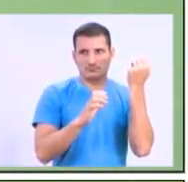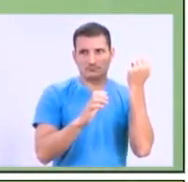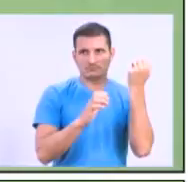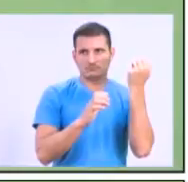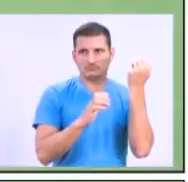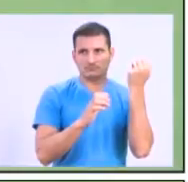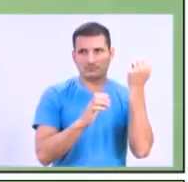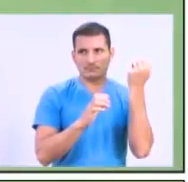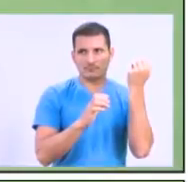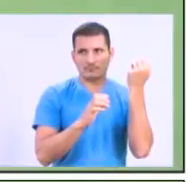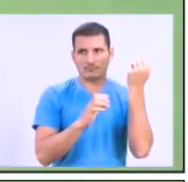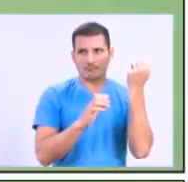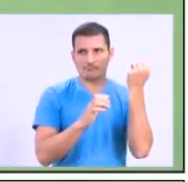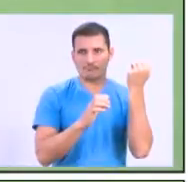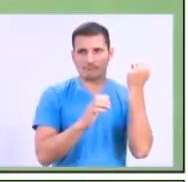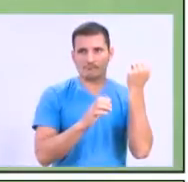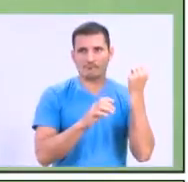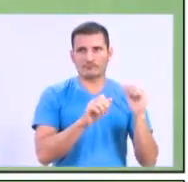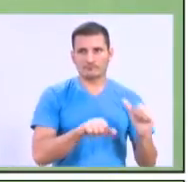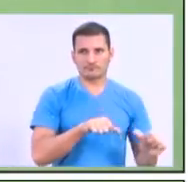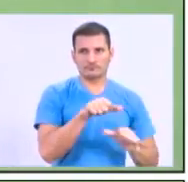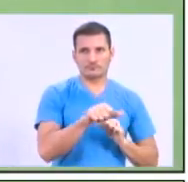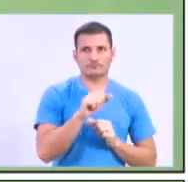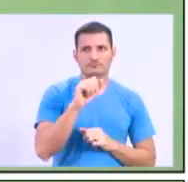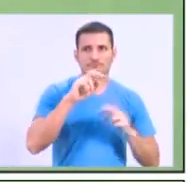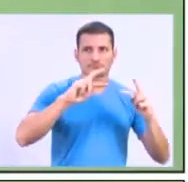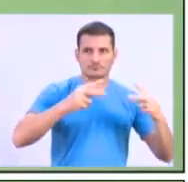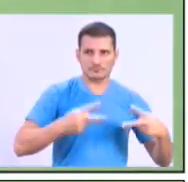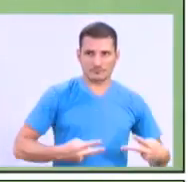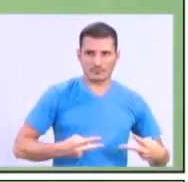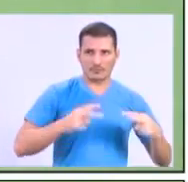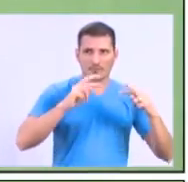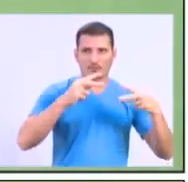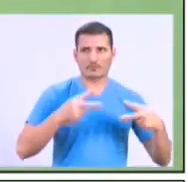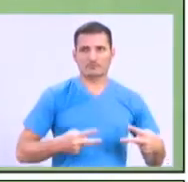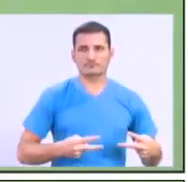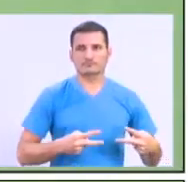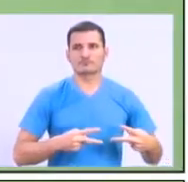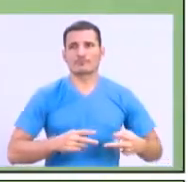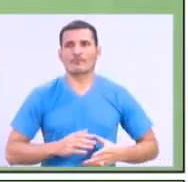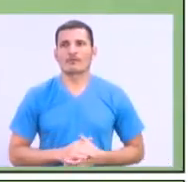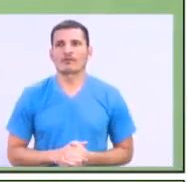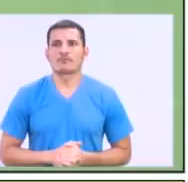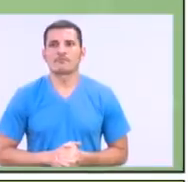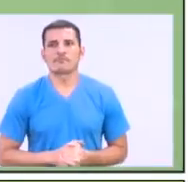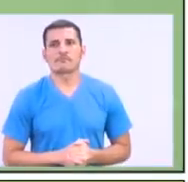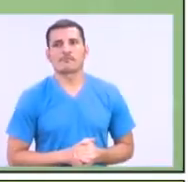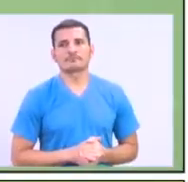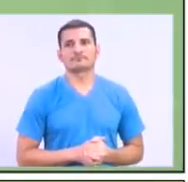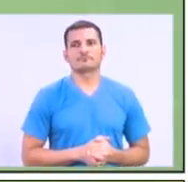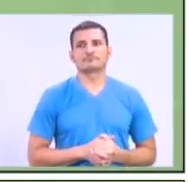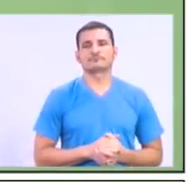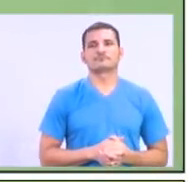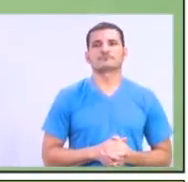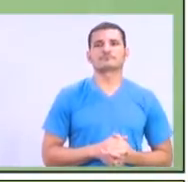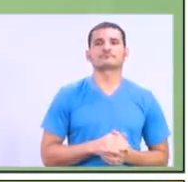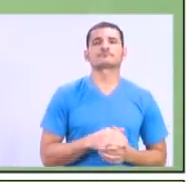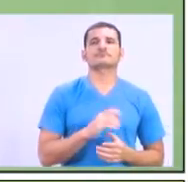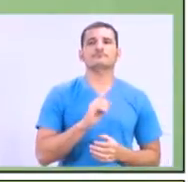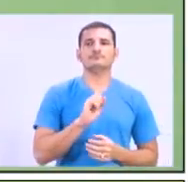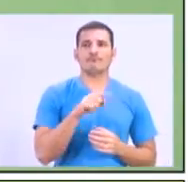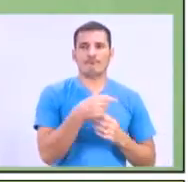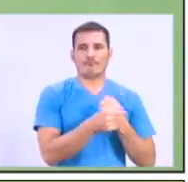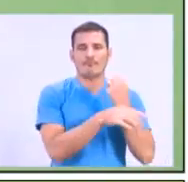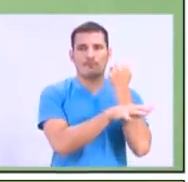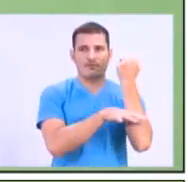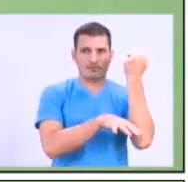as informações e transforme essas informações em código HTML. No final disso tudo, né,